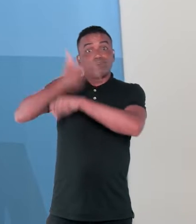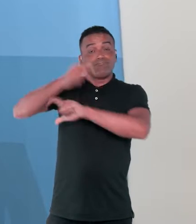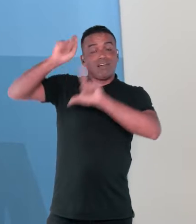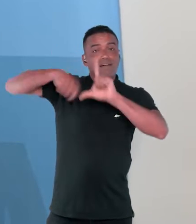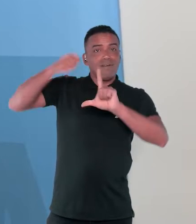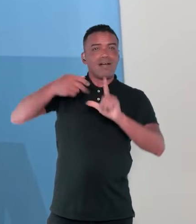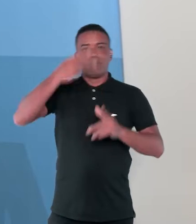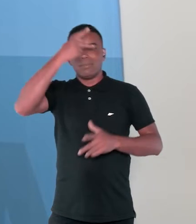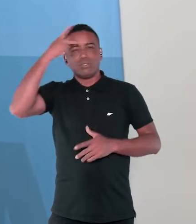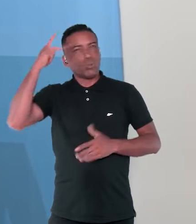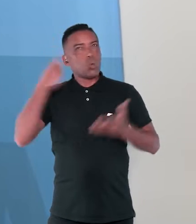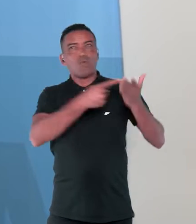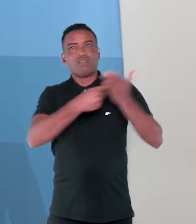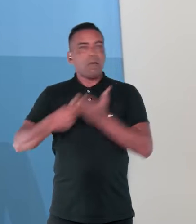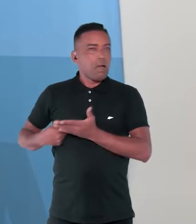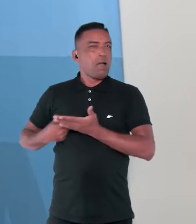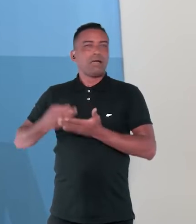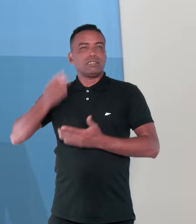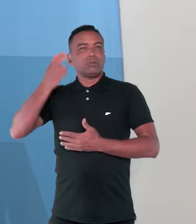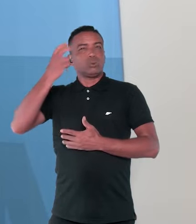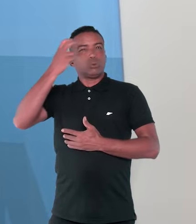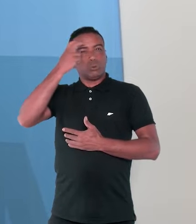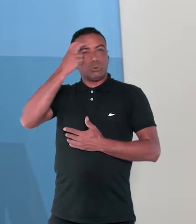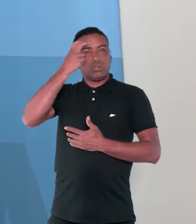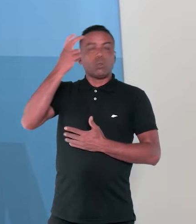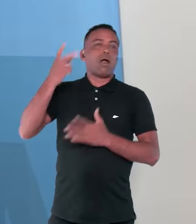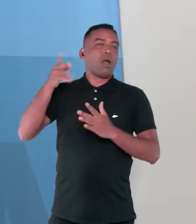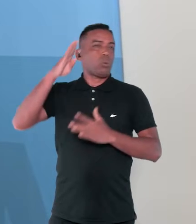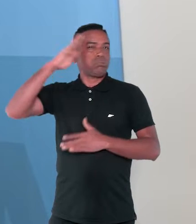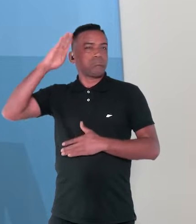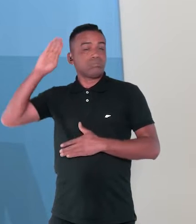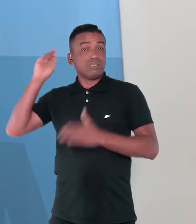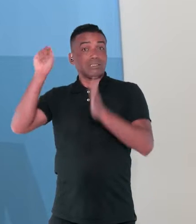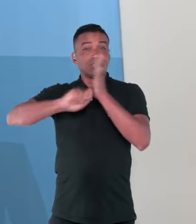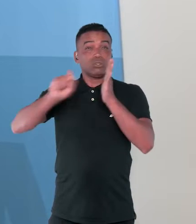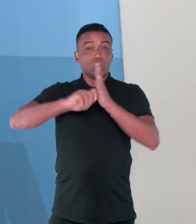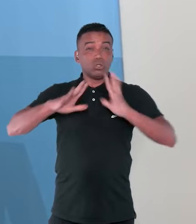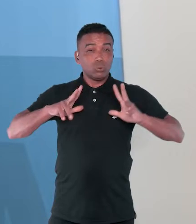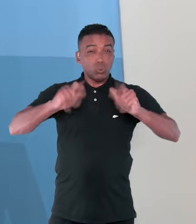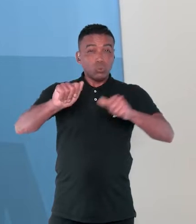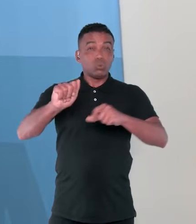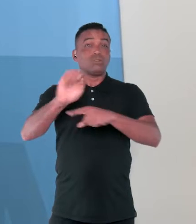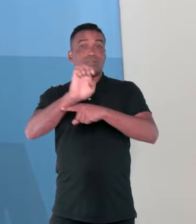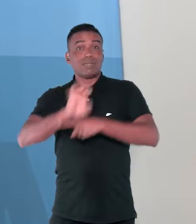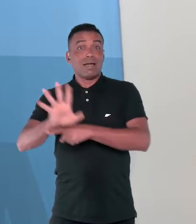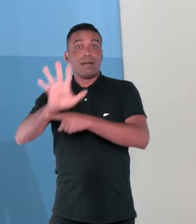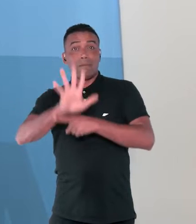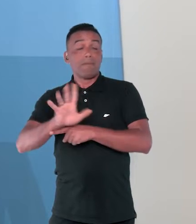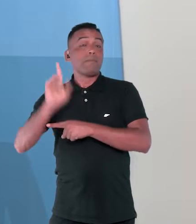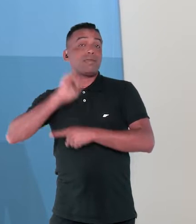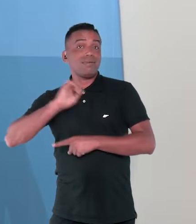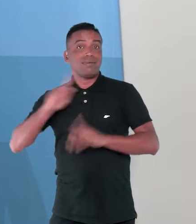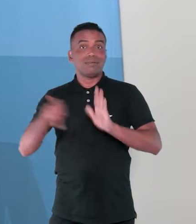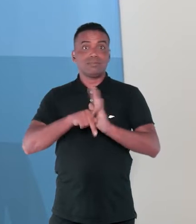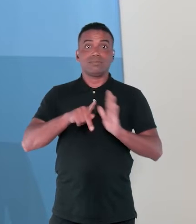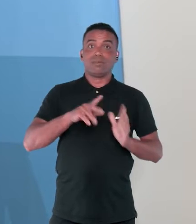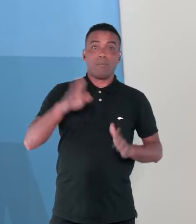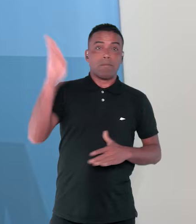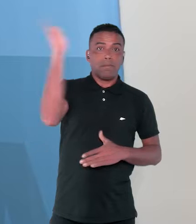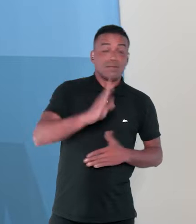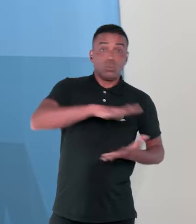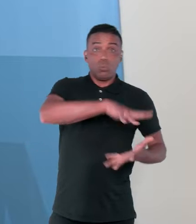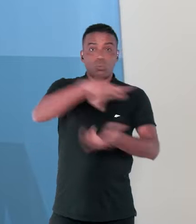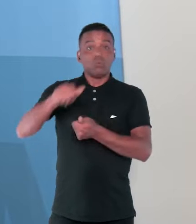convidados, intelectuais, escritores do Brasil, de Minas Gerais e do mundo. Aqui no canal você pode